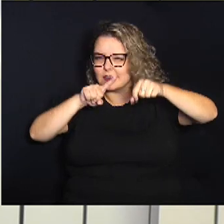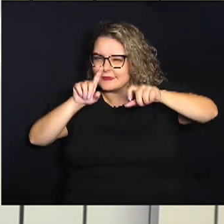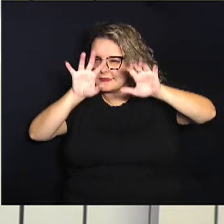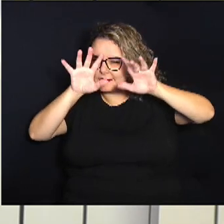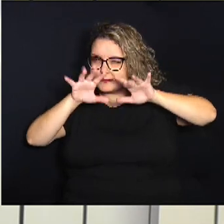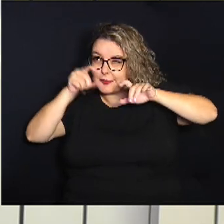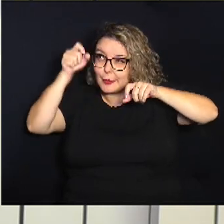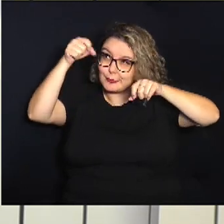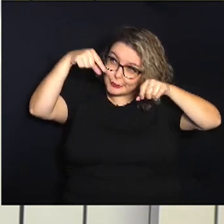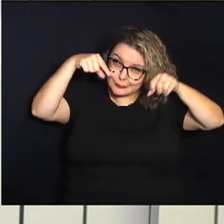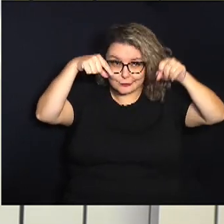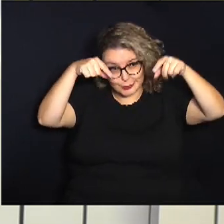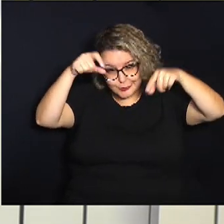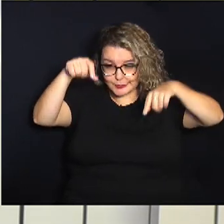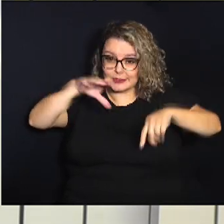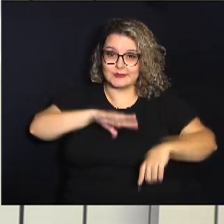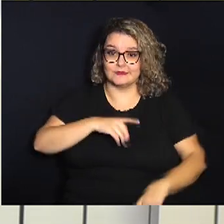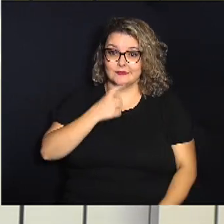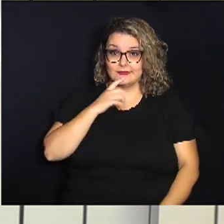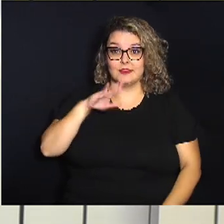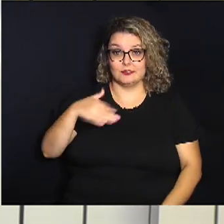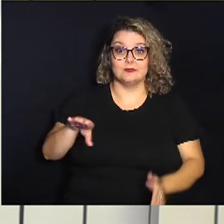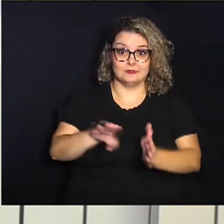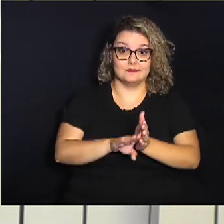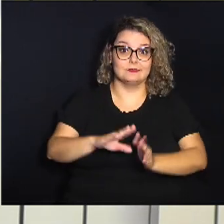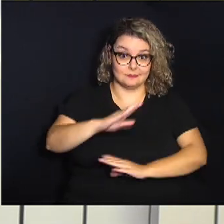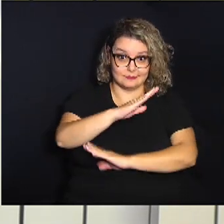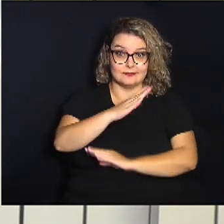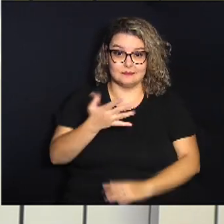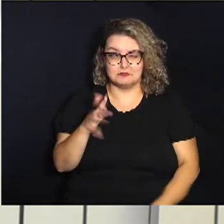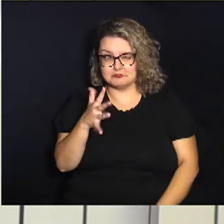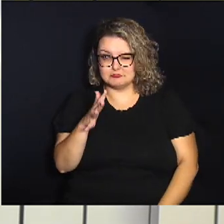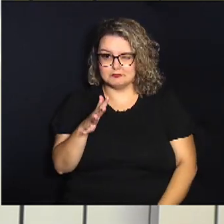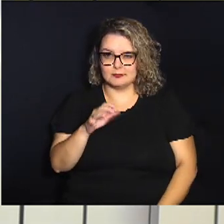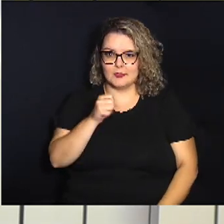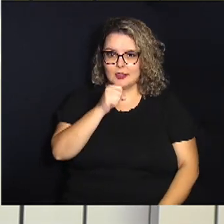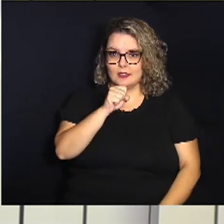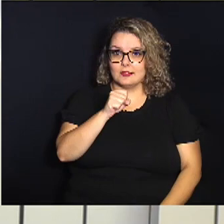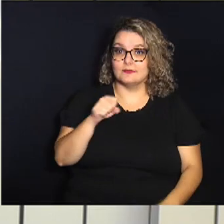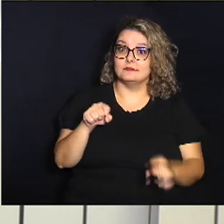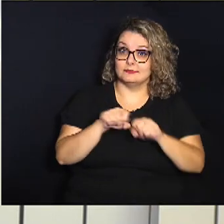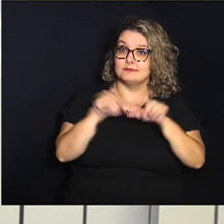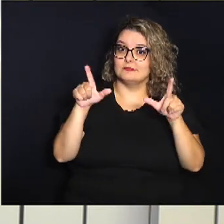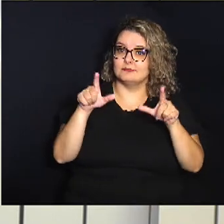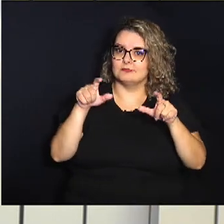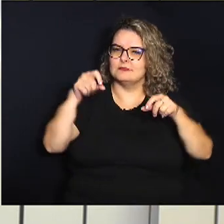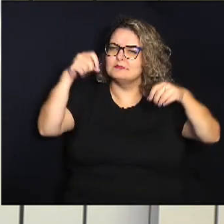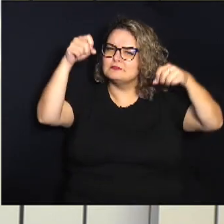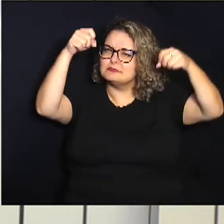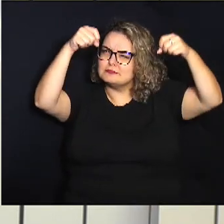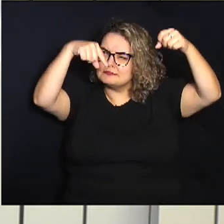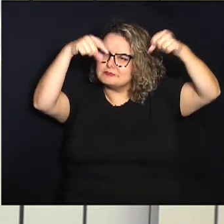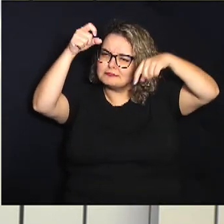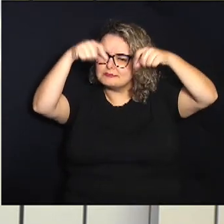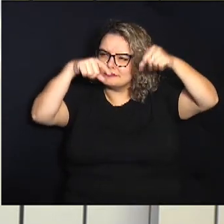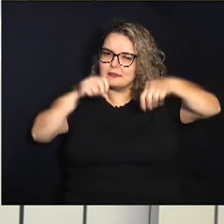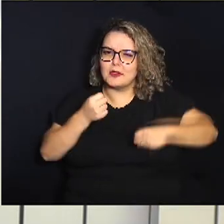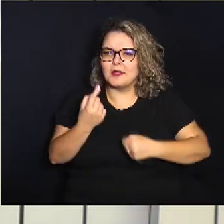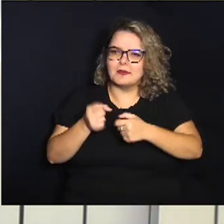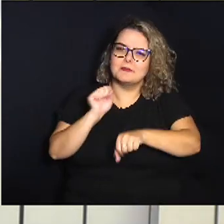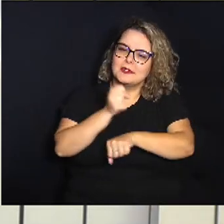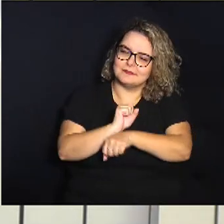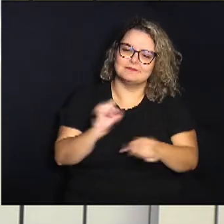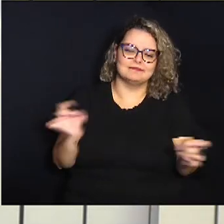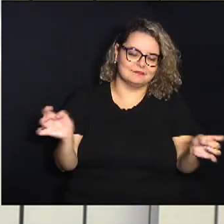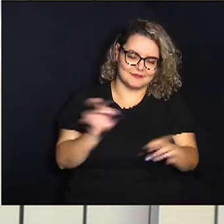alguns bairros aqui de Campinas. Quando eu estava chegando aqui na Câmara, por volta de umas oito horas, o chuvisco por alguns segundos. Mas